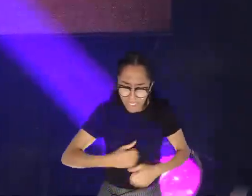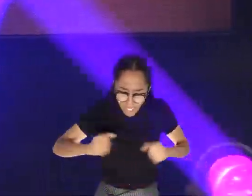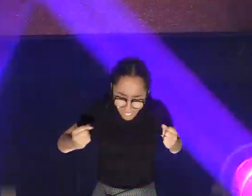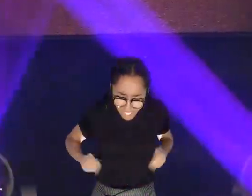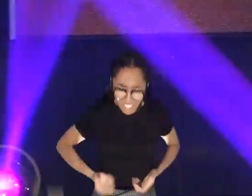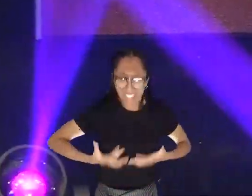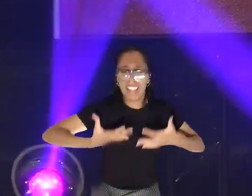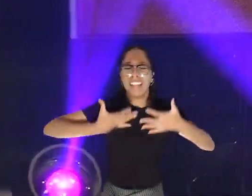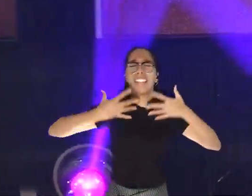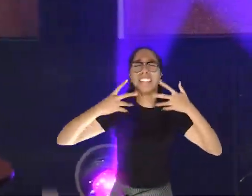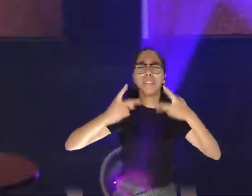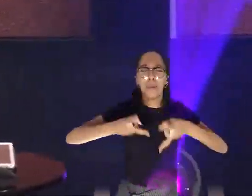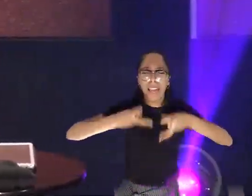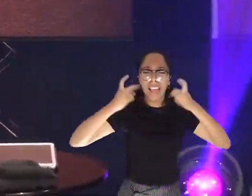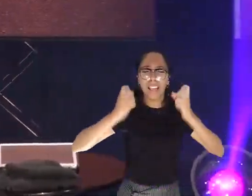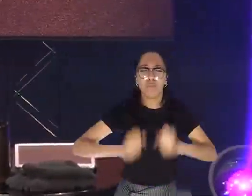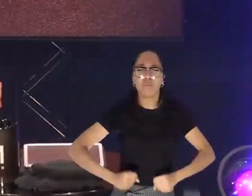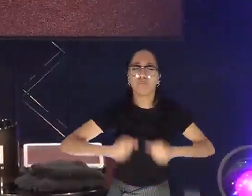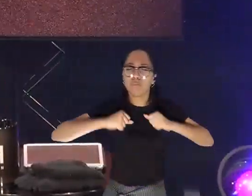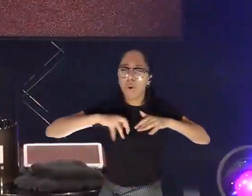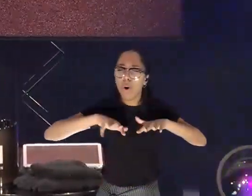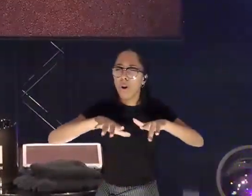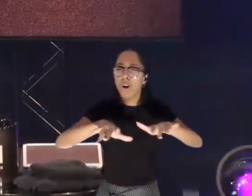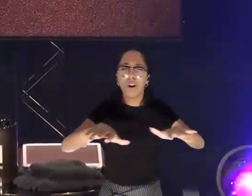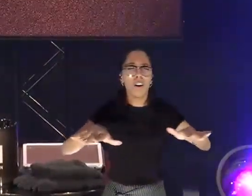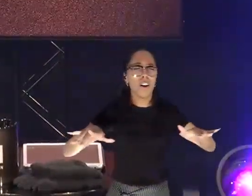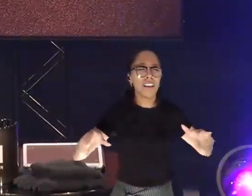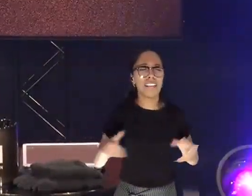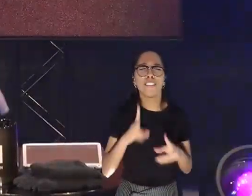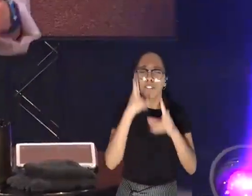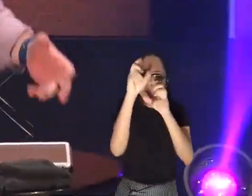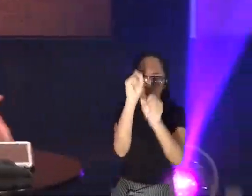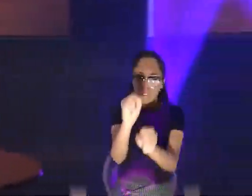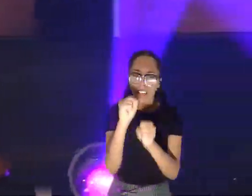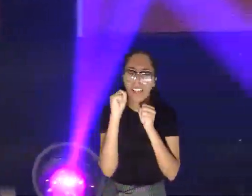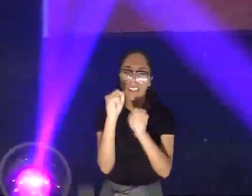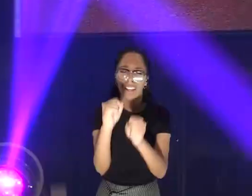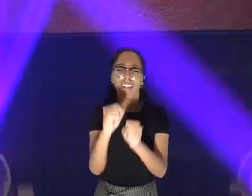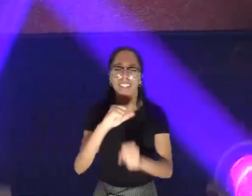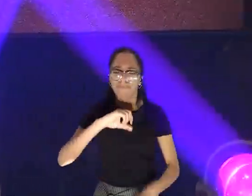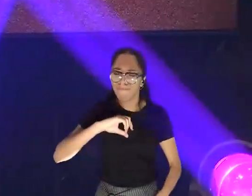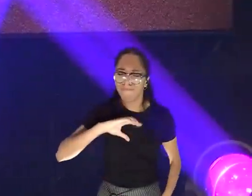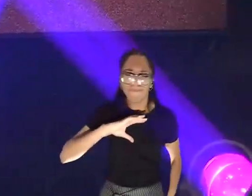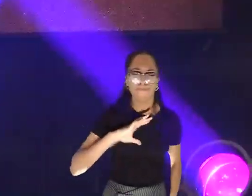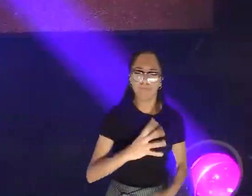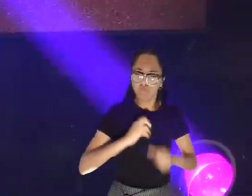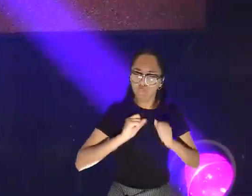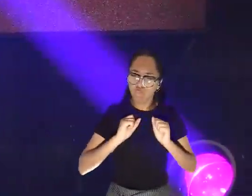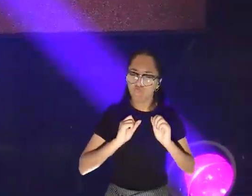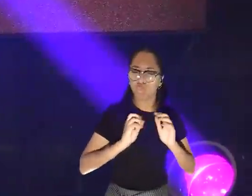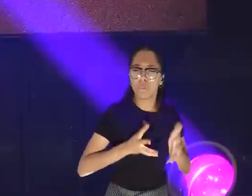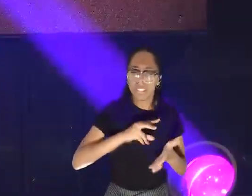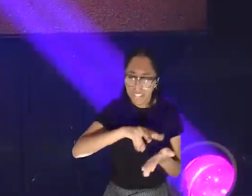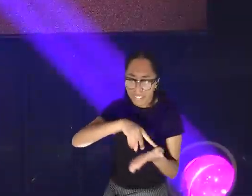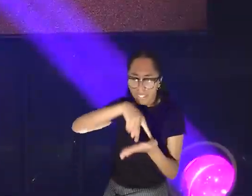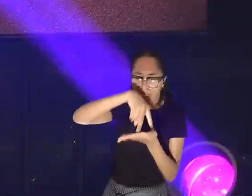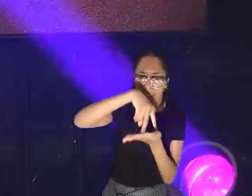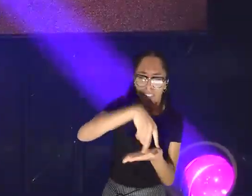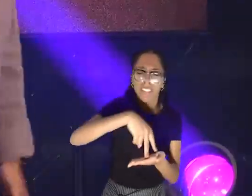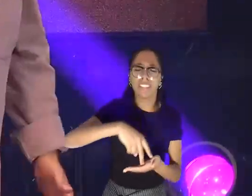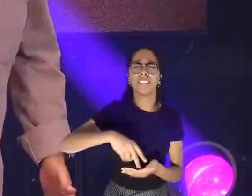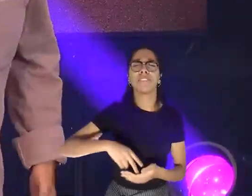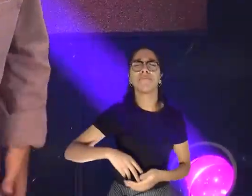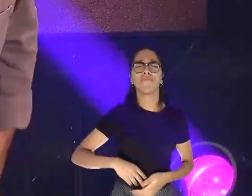para começar a ver o poder que emana da fraqueza, o poder que emana no fundo do poço, o poder que emana